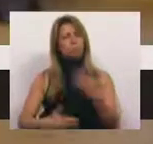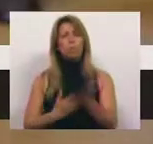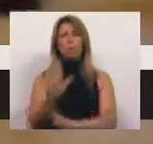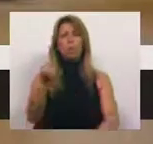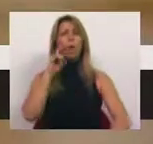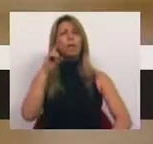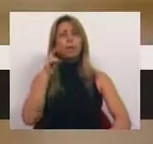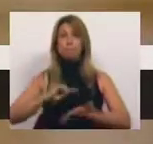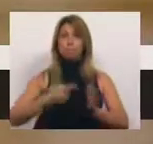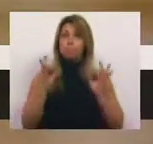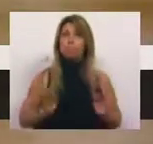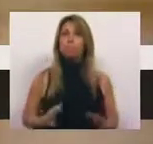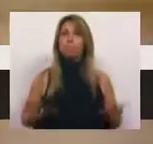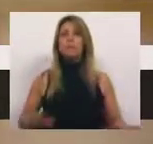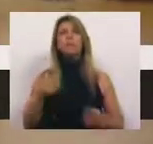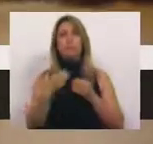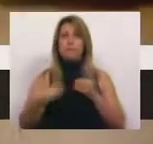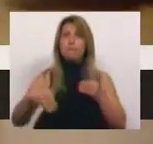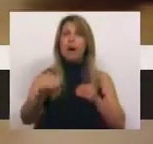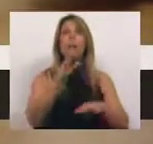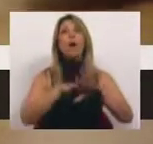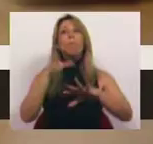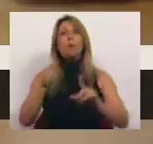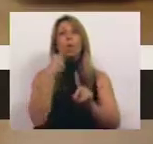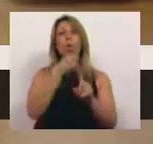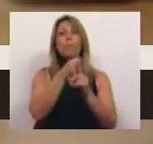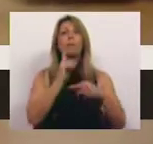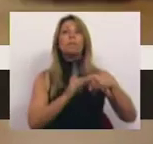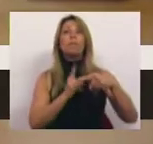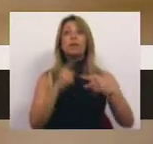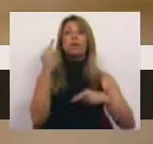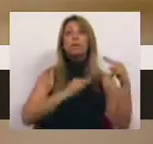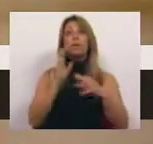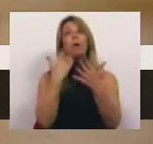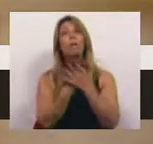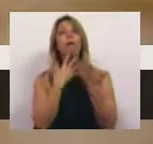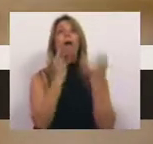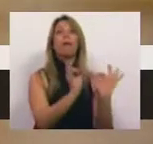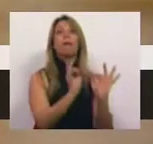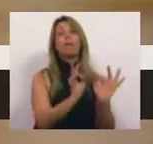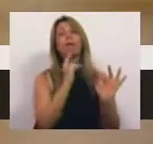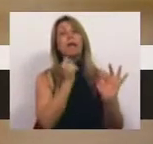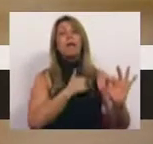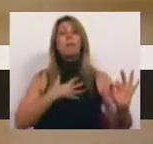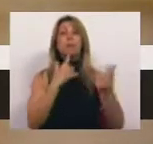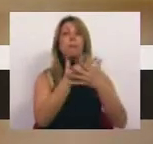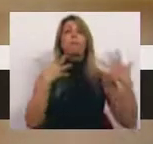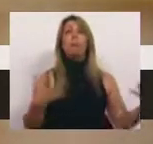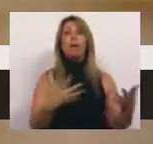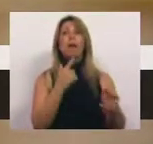longe no que diz respeito ao combate aos privilégios fiscais que continuam a beneficiar as grandes empresas e os grandes